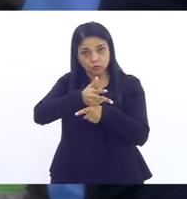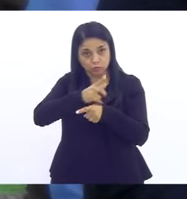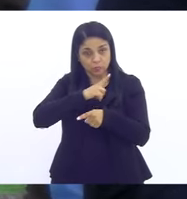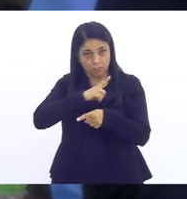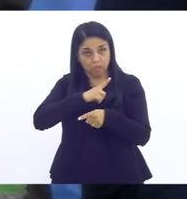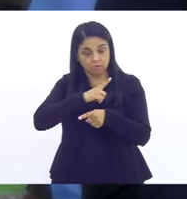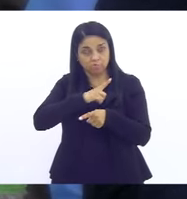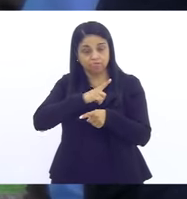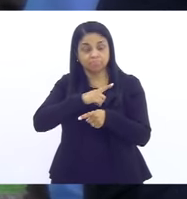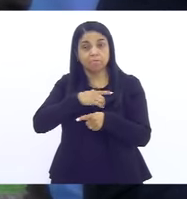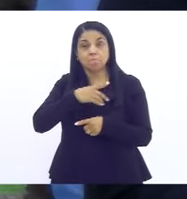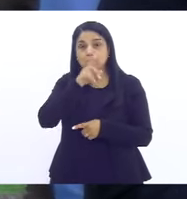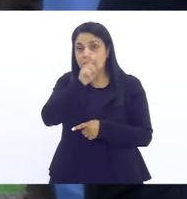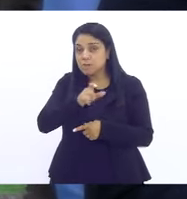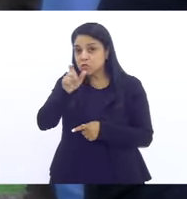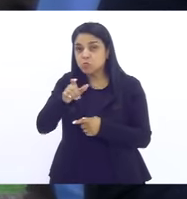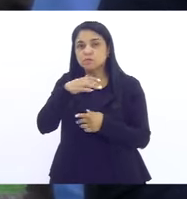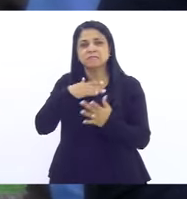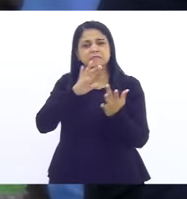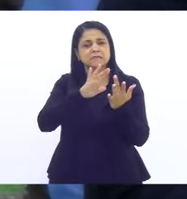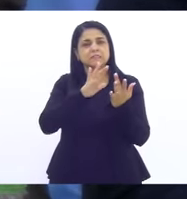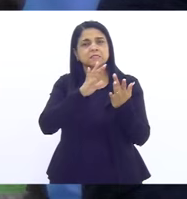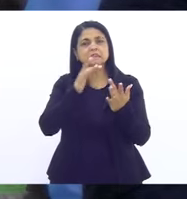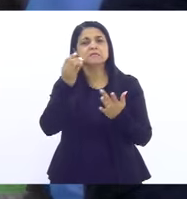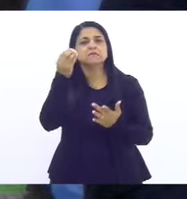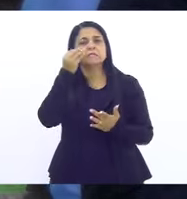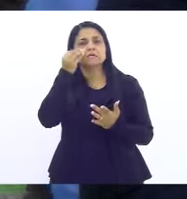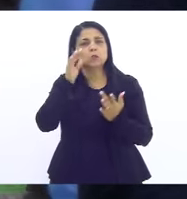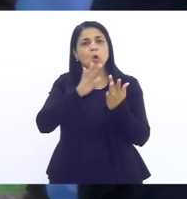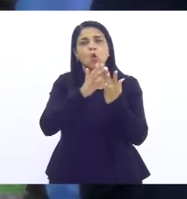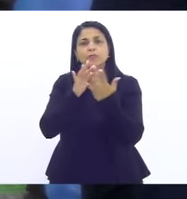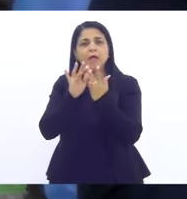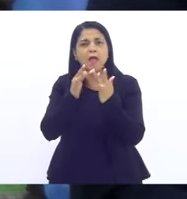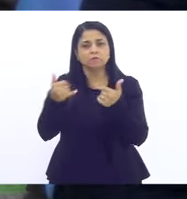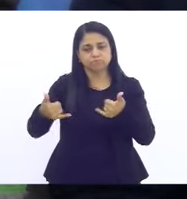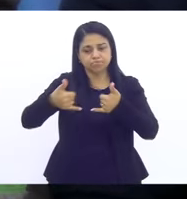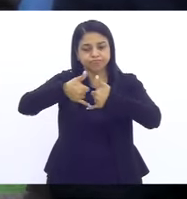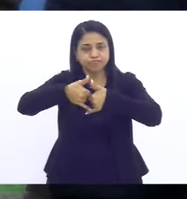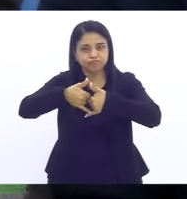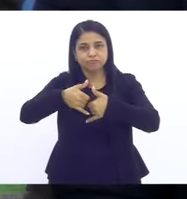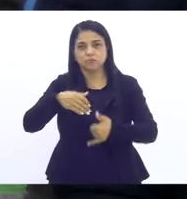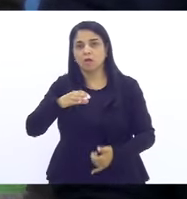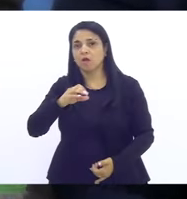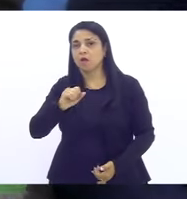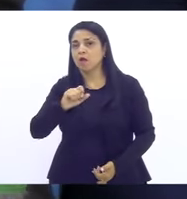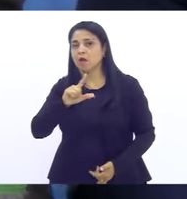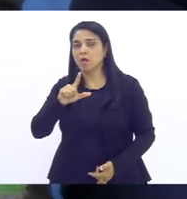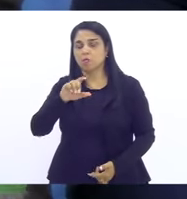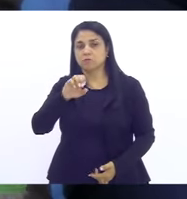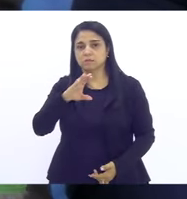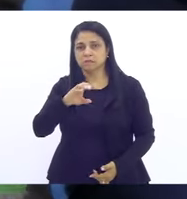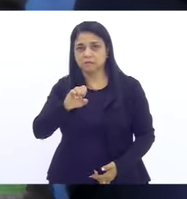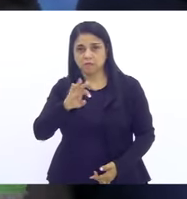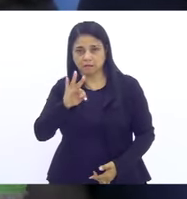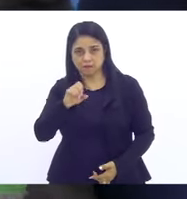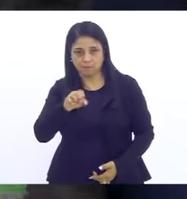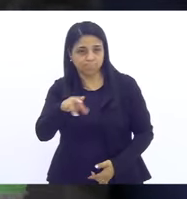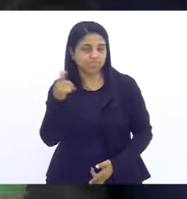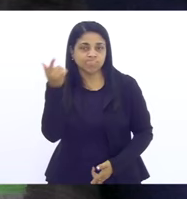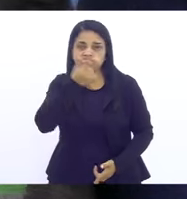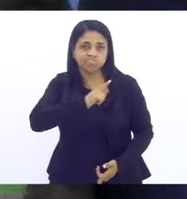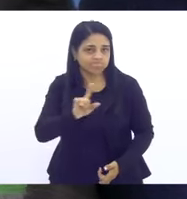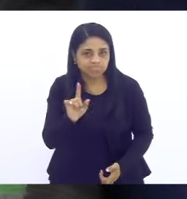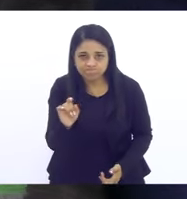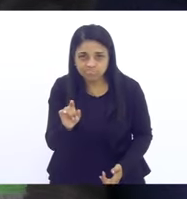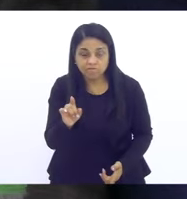entrar em contato, tanto pelo aplicativo, tanto pelo call center, que não conseguiam. Não conseguiam. Eu estou falando, gente,